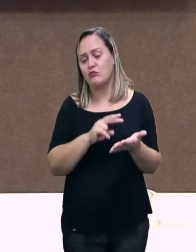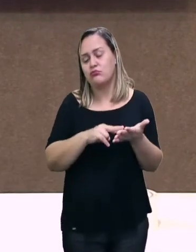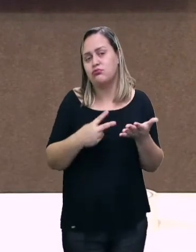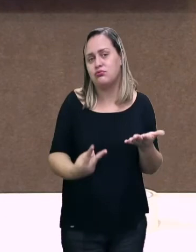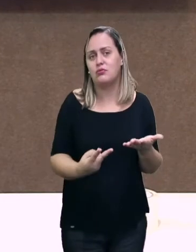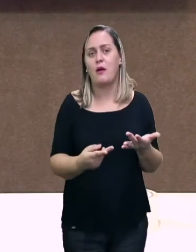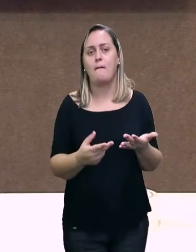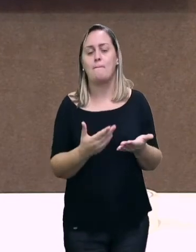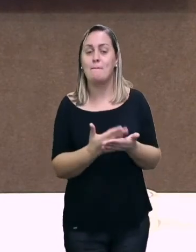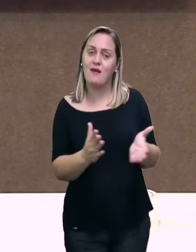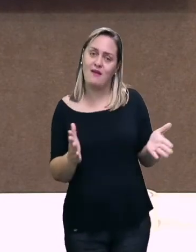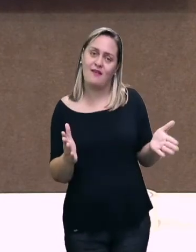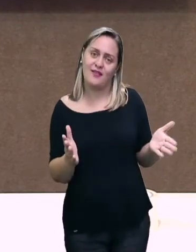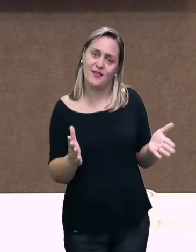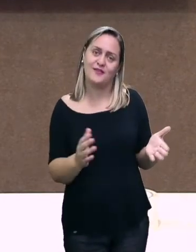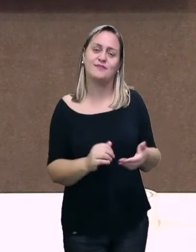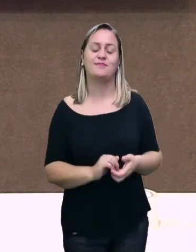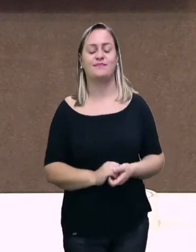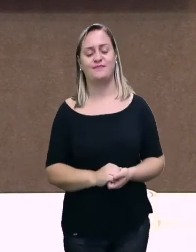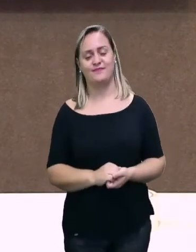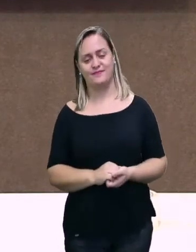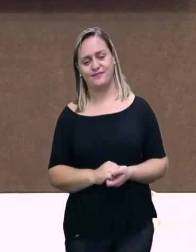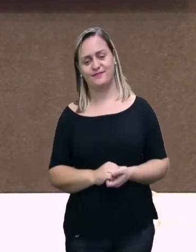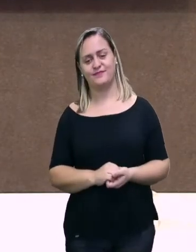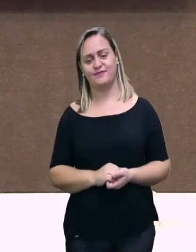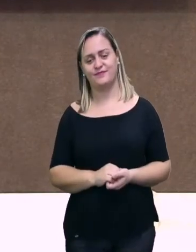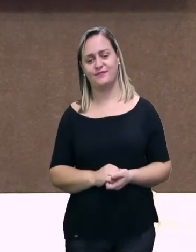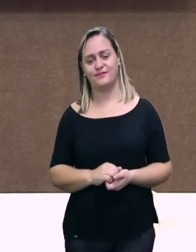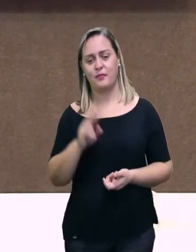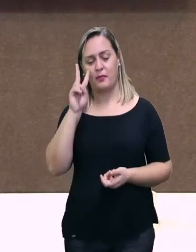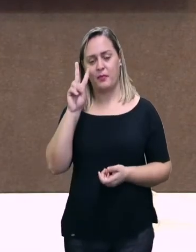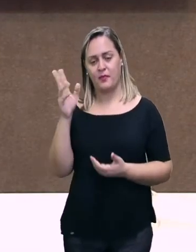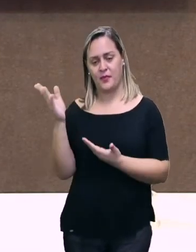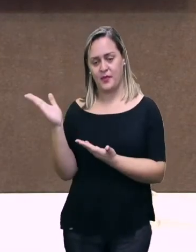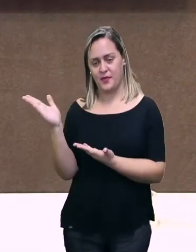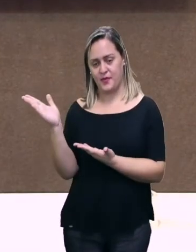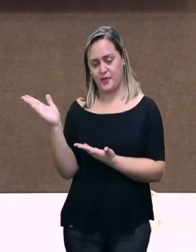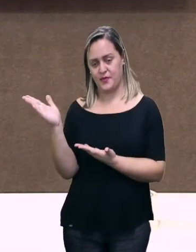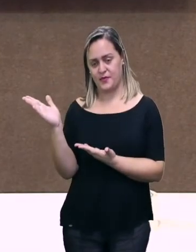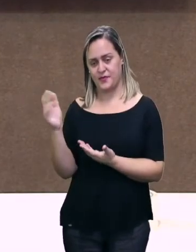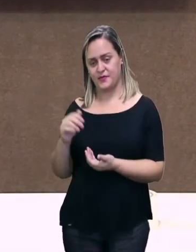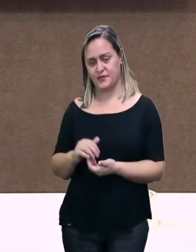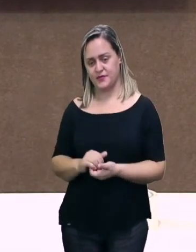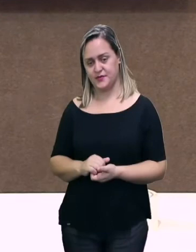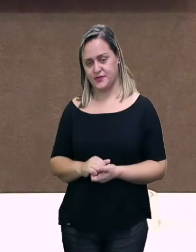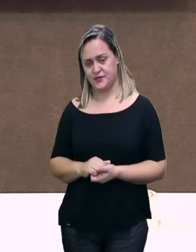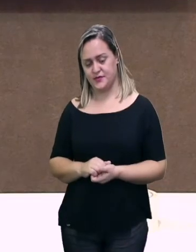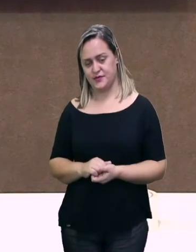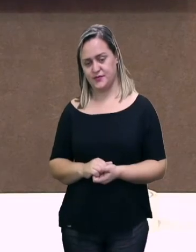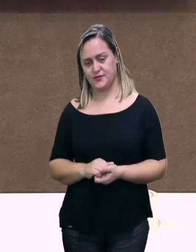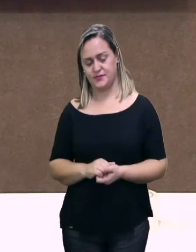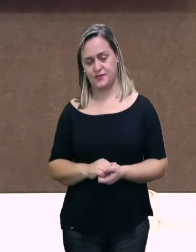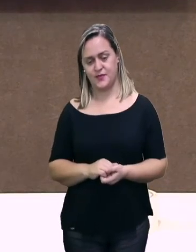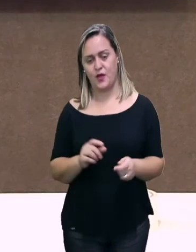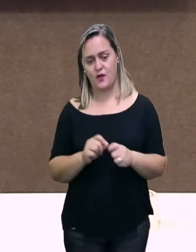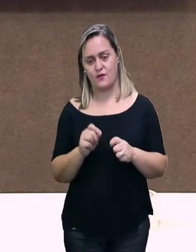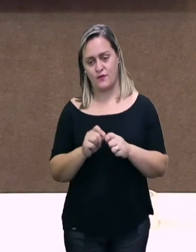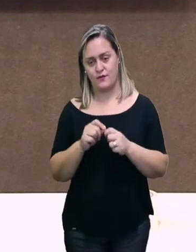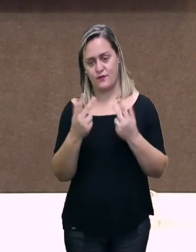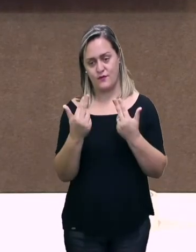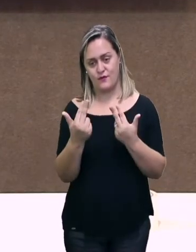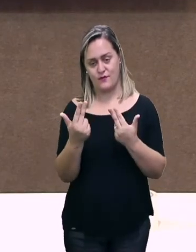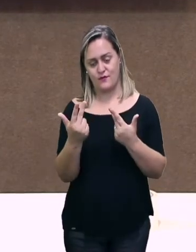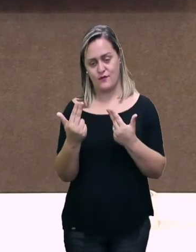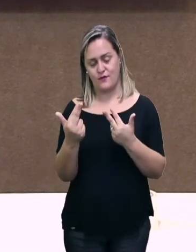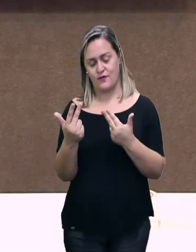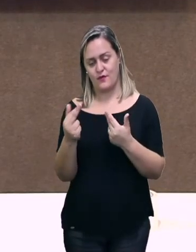você vai lançar, mas antes, você vai fazer dessa forma aqui, ó. Colocar o dedo. Tá